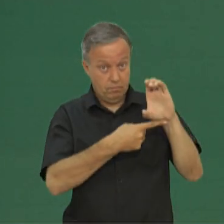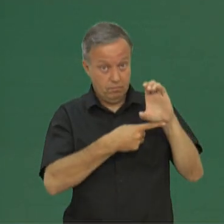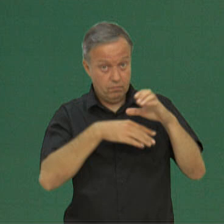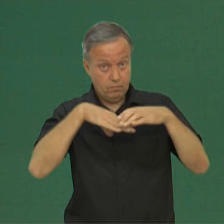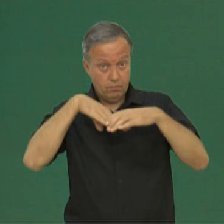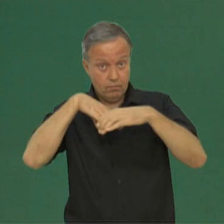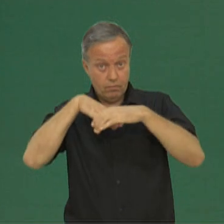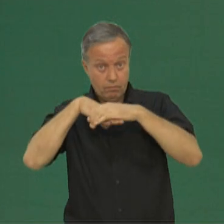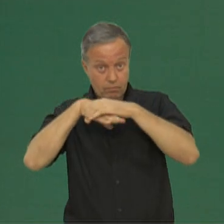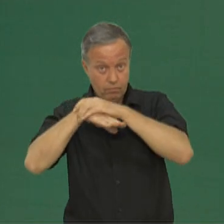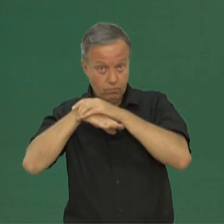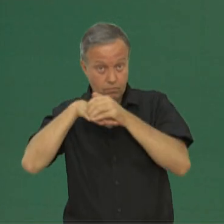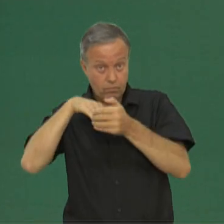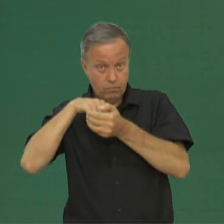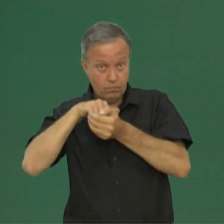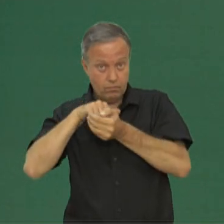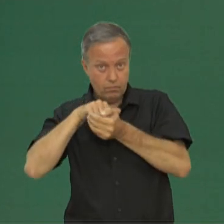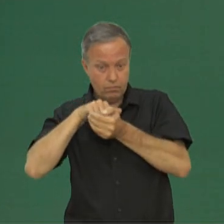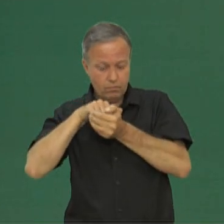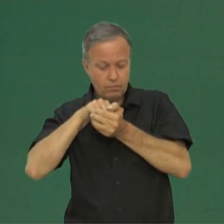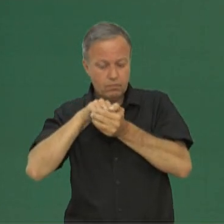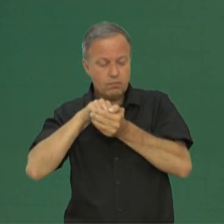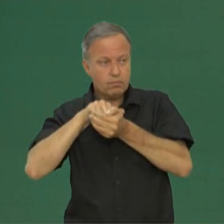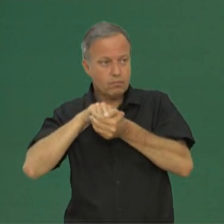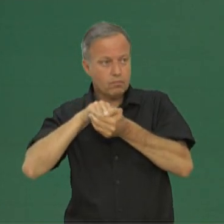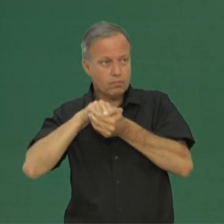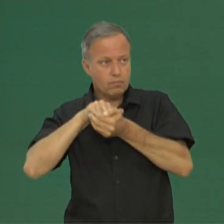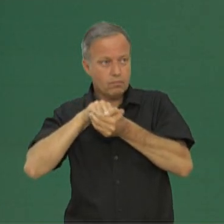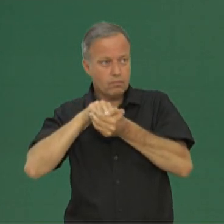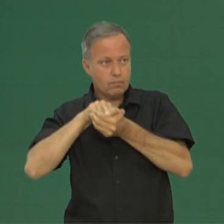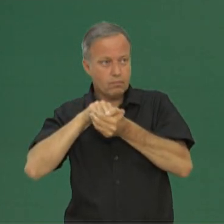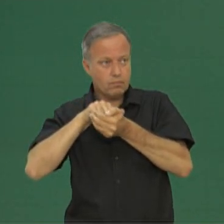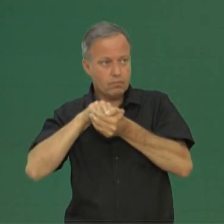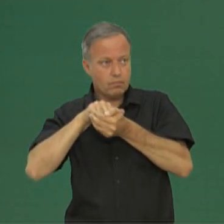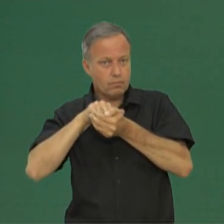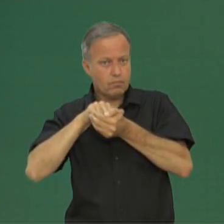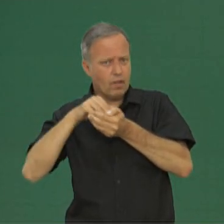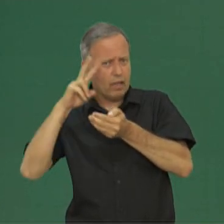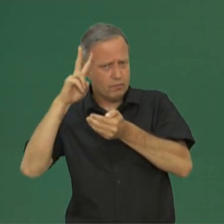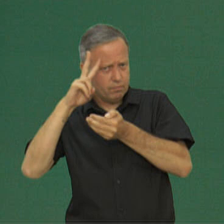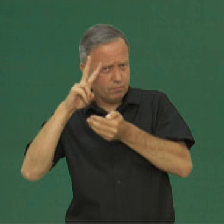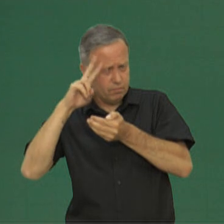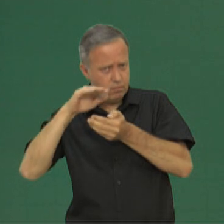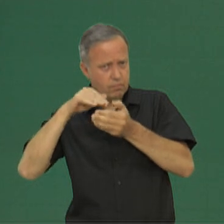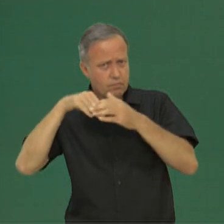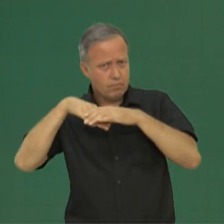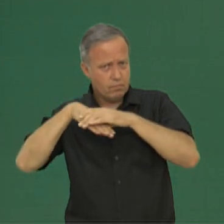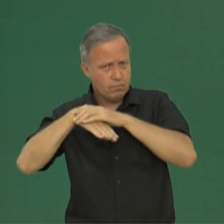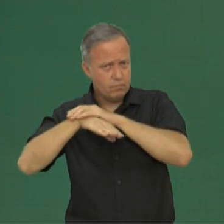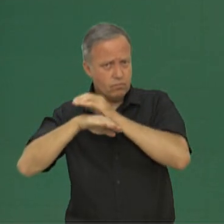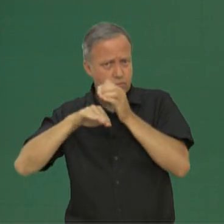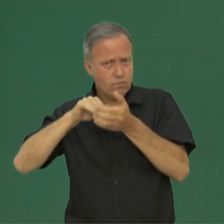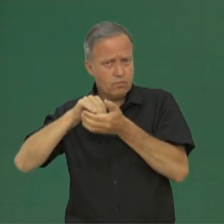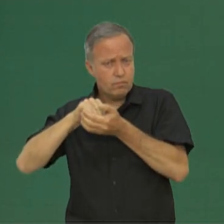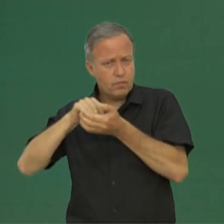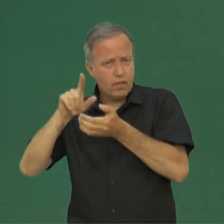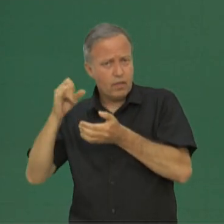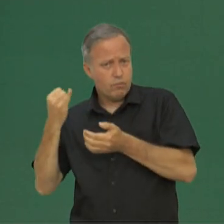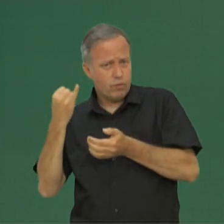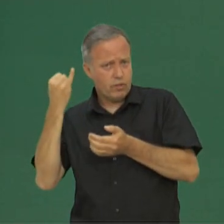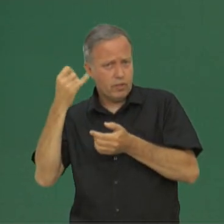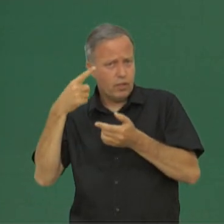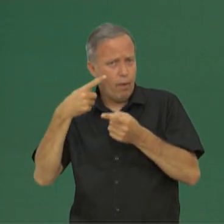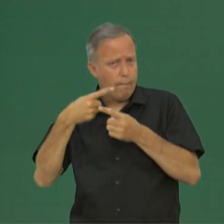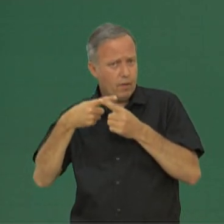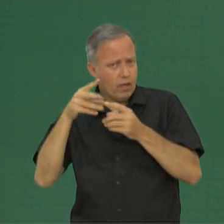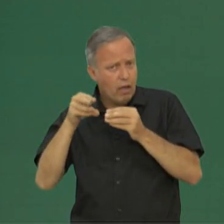a sapatilha de ponta, ok? Lembram que a gente falou que a bailarina se destacou, né,